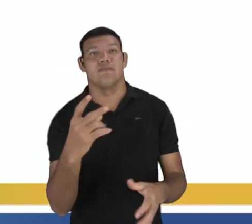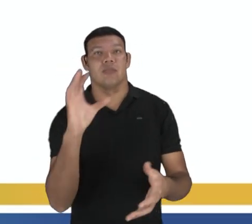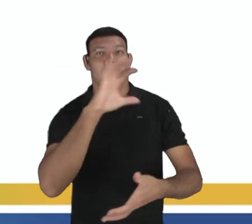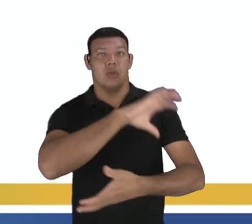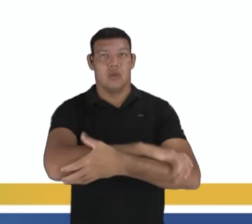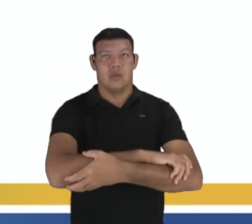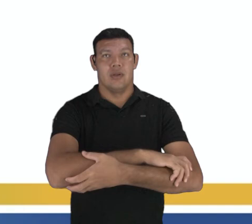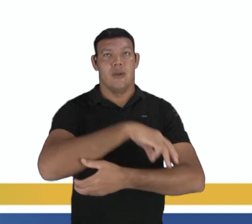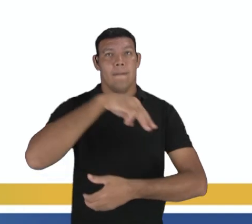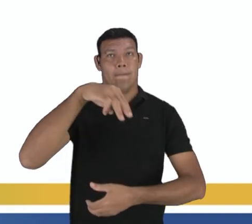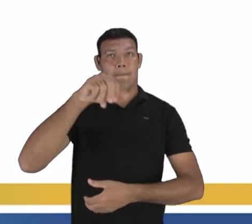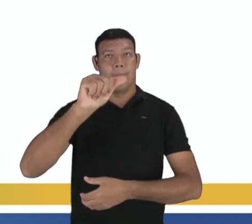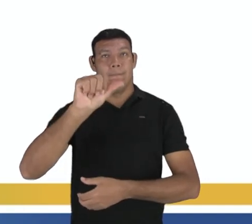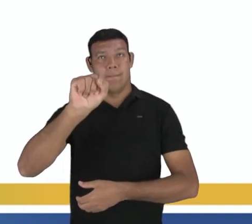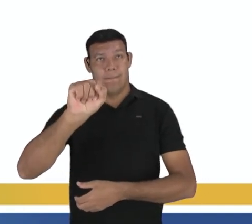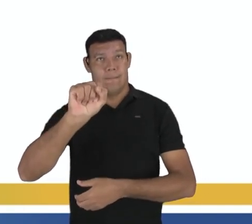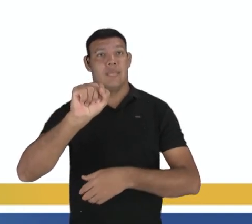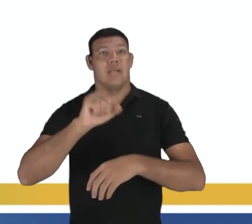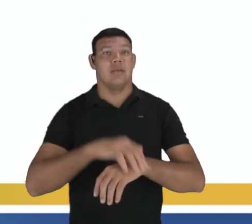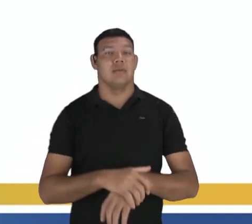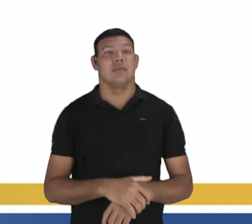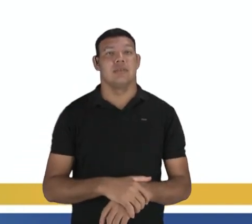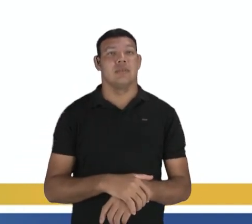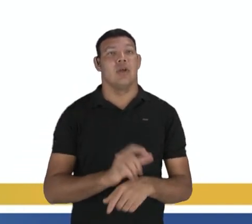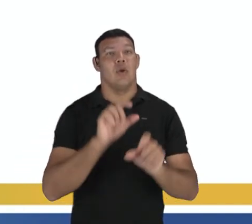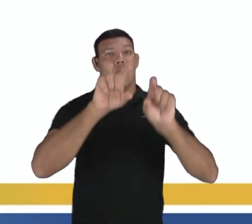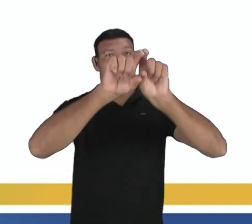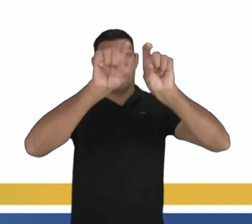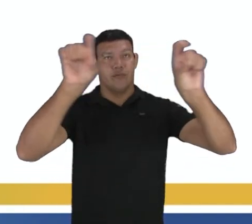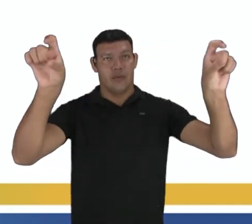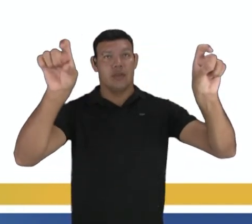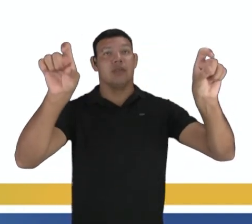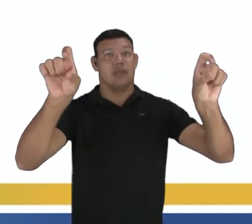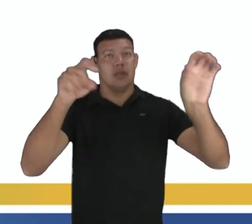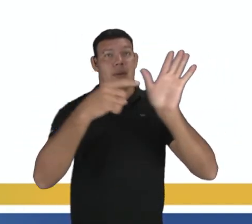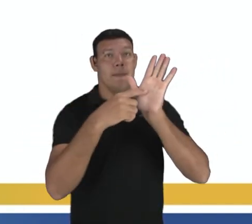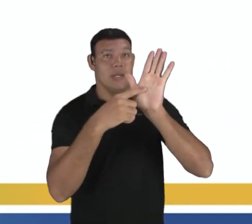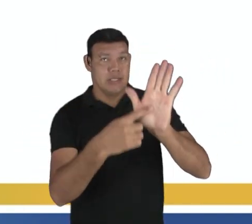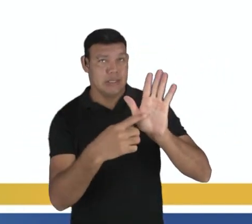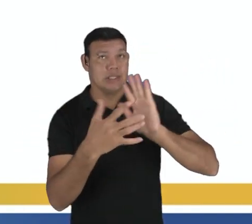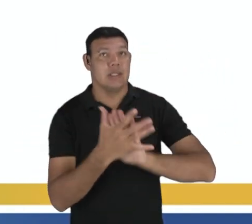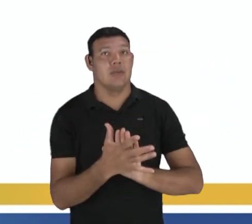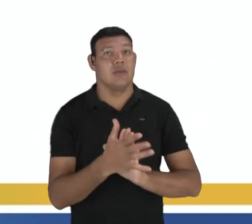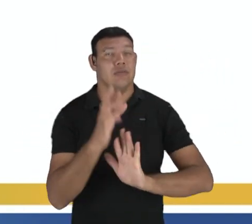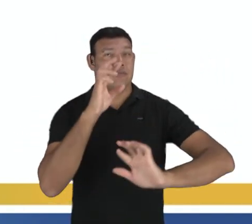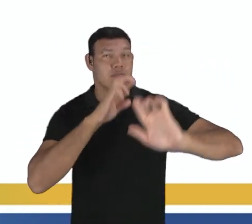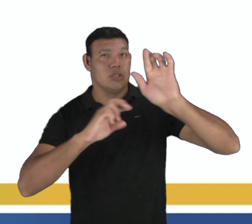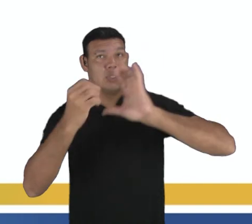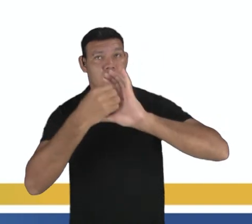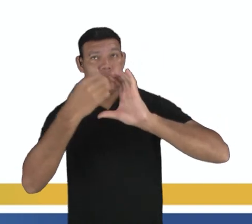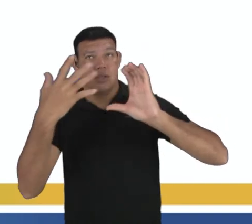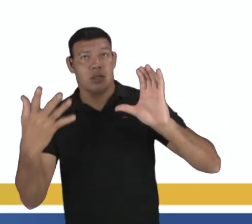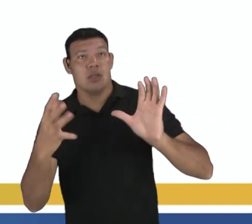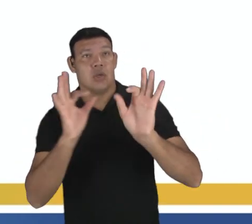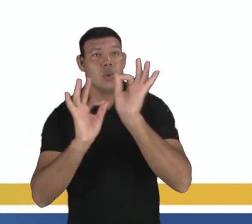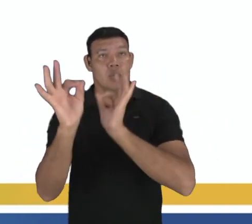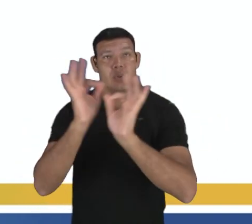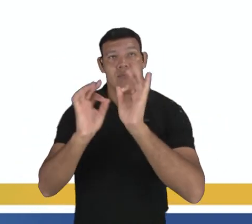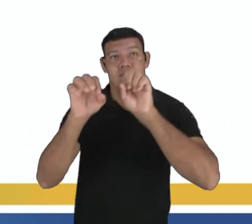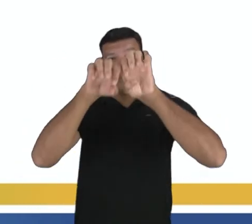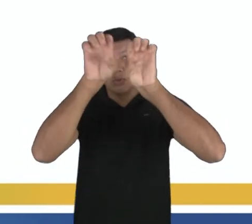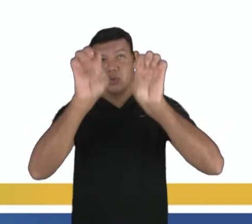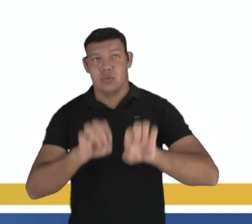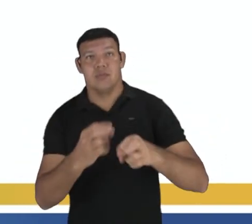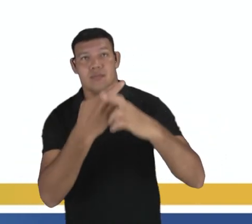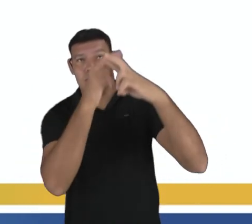apresentado, observando aspectos da organização, estruturação e funcionalidade dos elementos